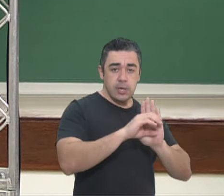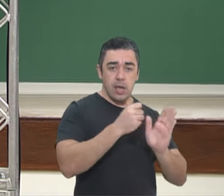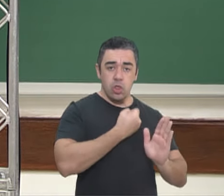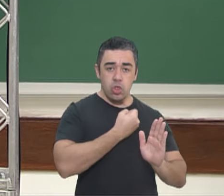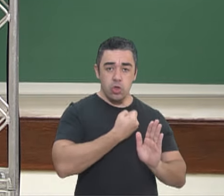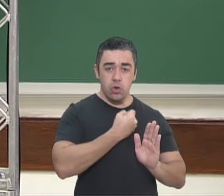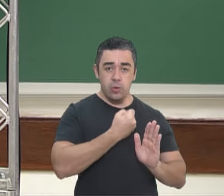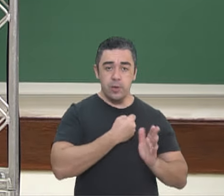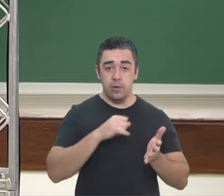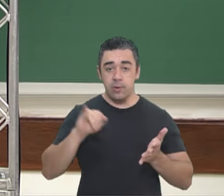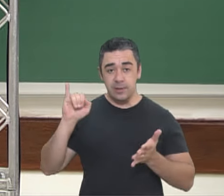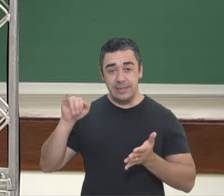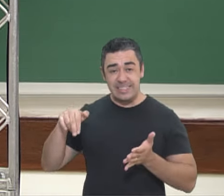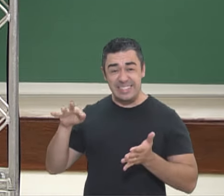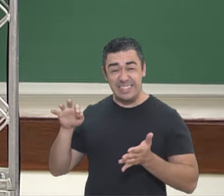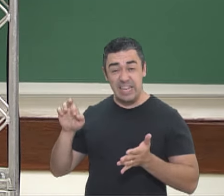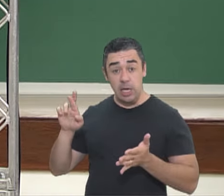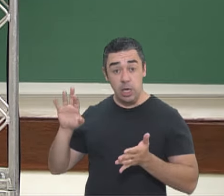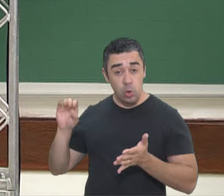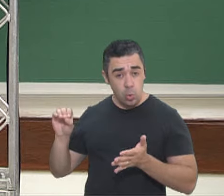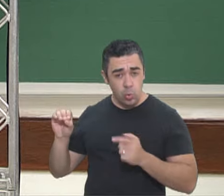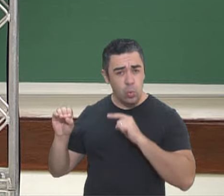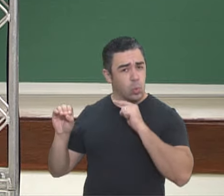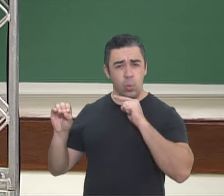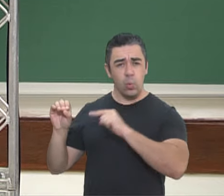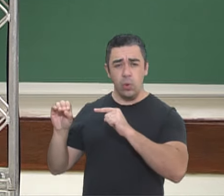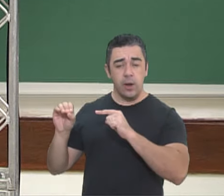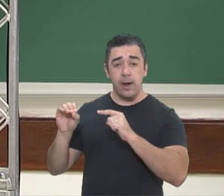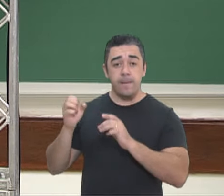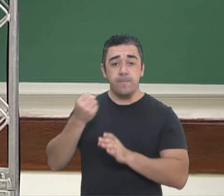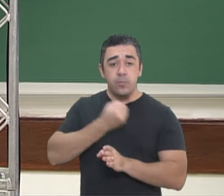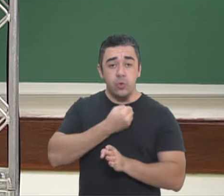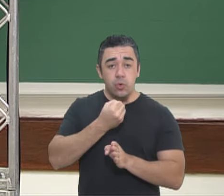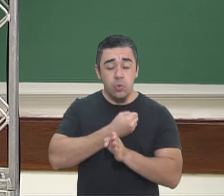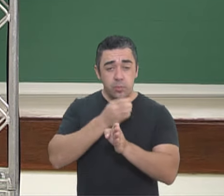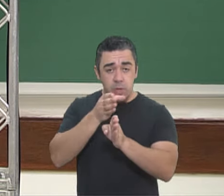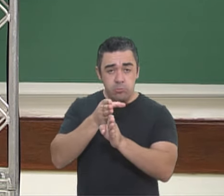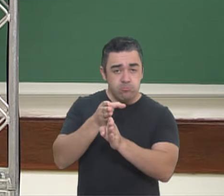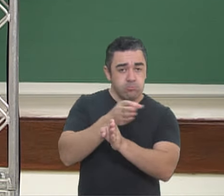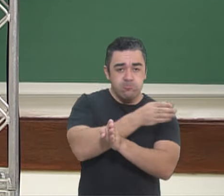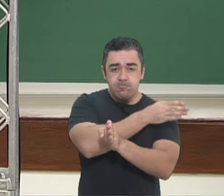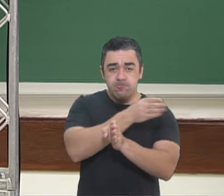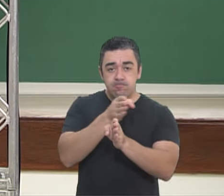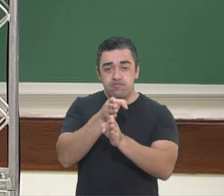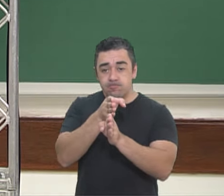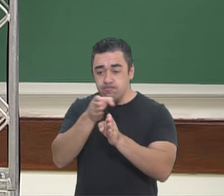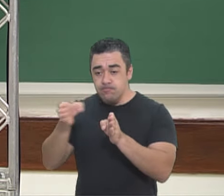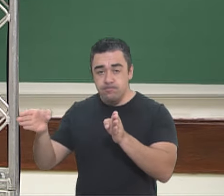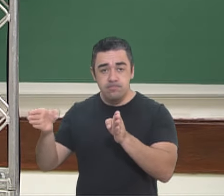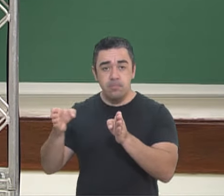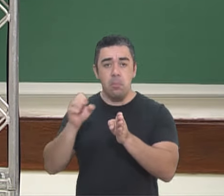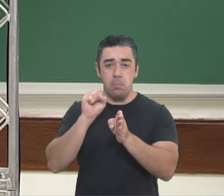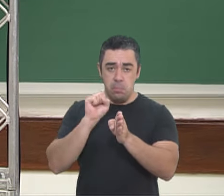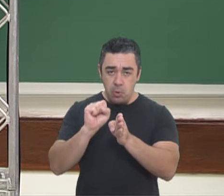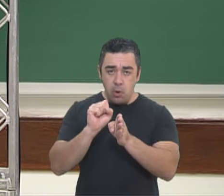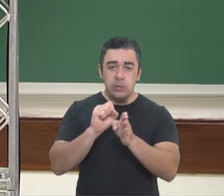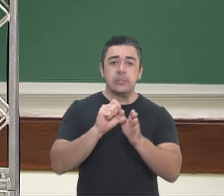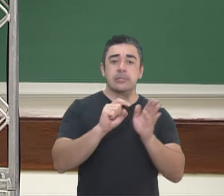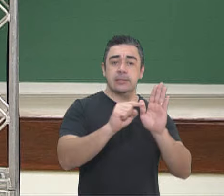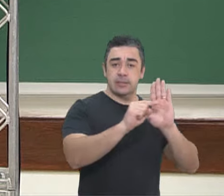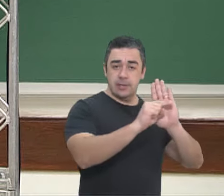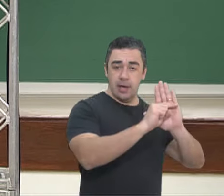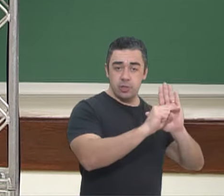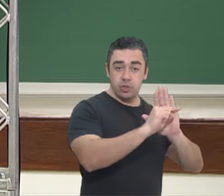inteiros. Números inteiros são aqueles números que representam quantidades inteiras e eles podem ser negativo